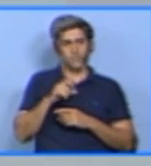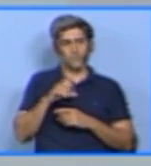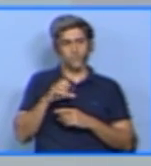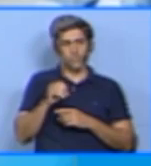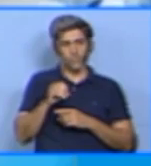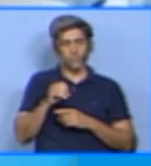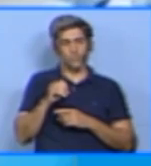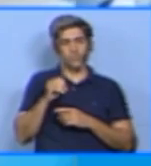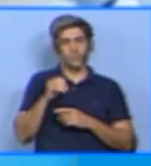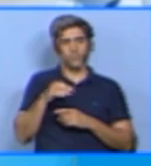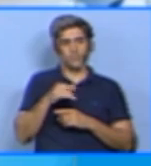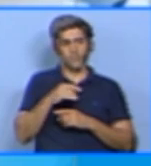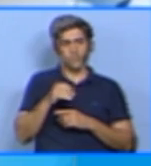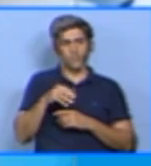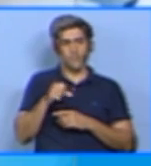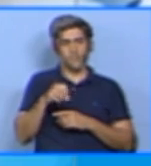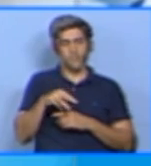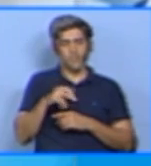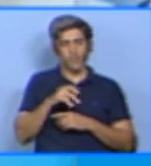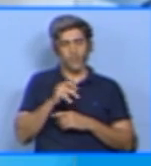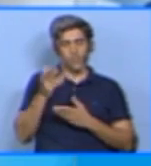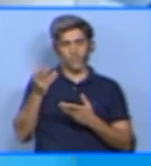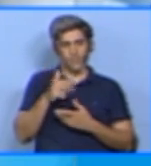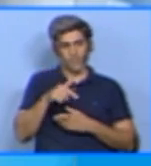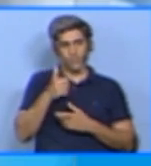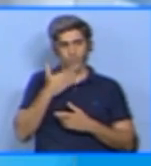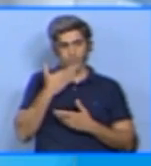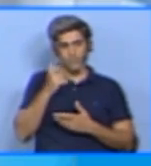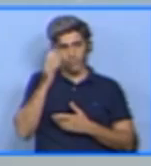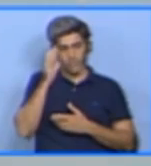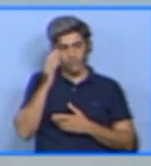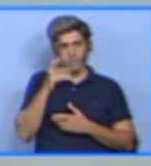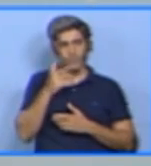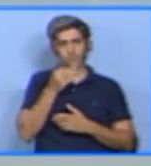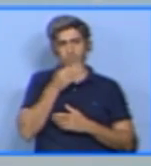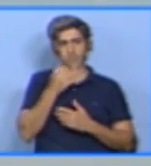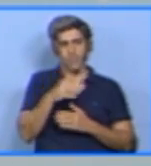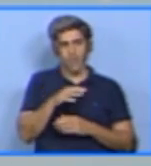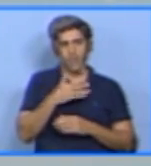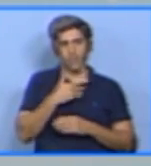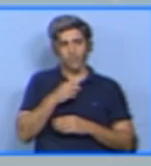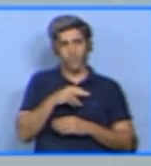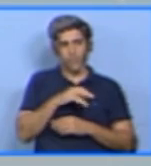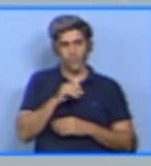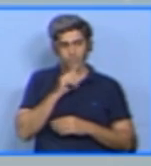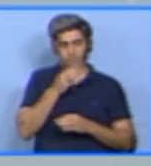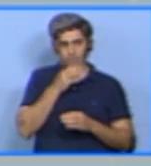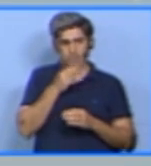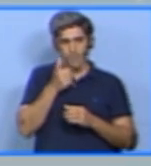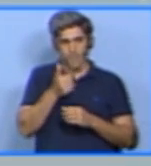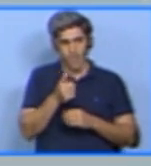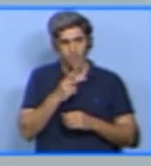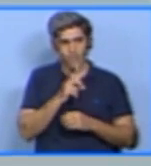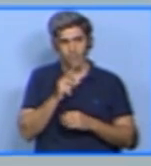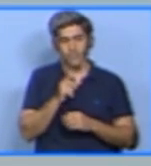padre Vasco. Boa tarde, Obrigado Paulo. por estar neste programa. Falar do mal e do demónio pode, de facto, levar-nos a falar sobre o bem ou não?